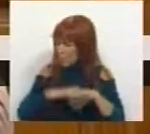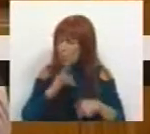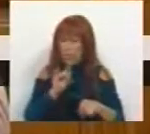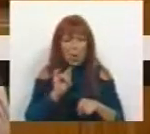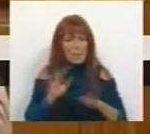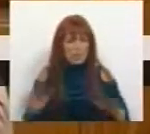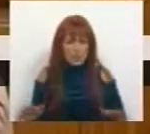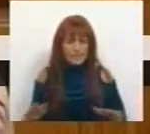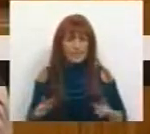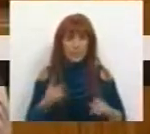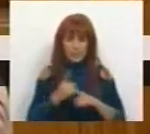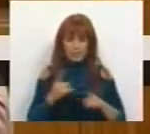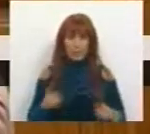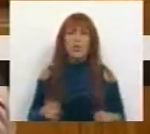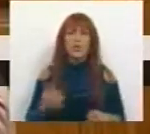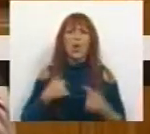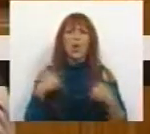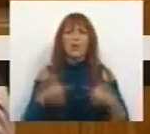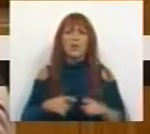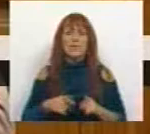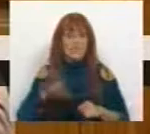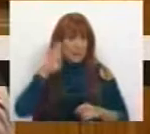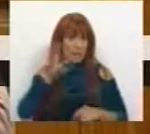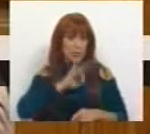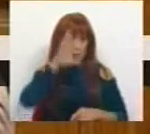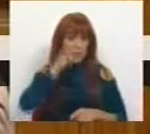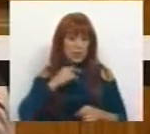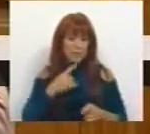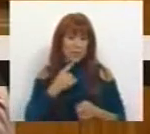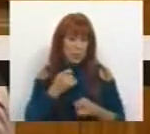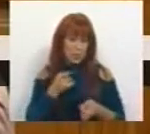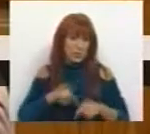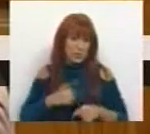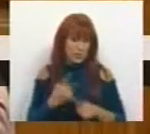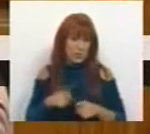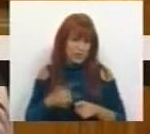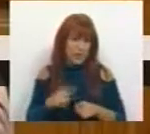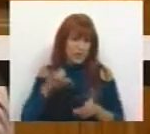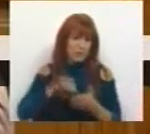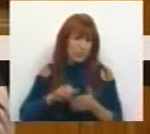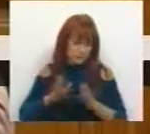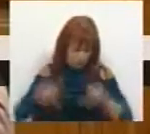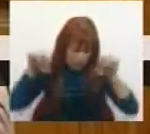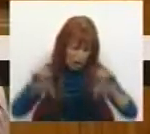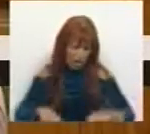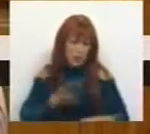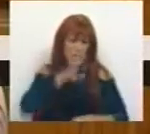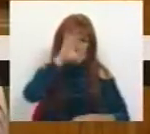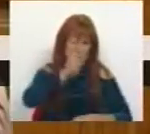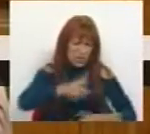números. Porque nós temos, como sabe, Sr. Ministro, colocado esta questão em diversas sedes, já o colocámos aqui ao